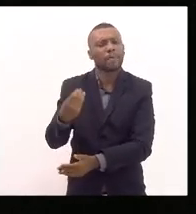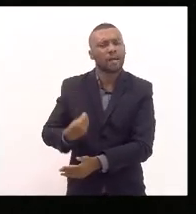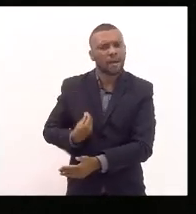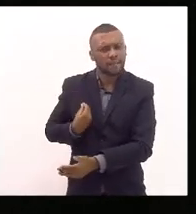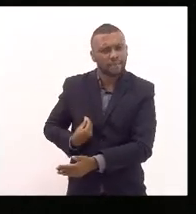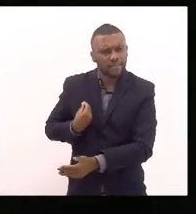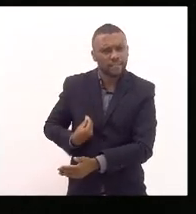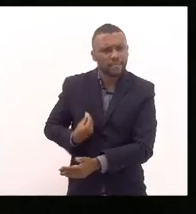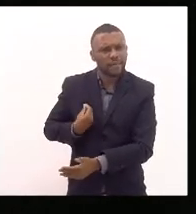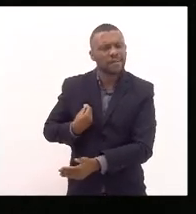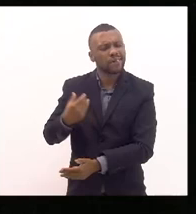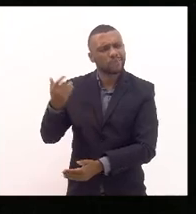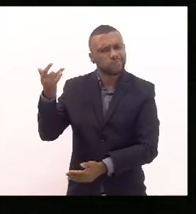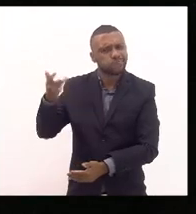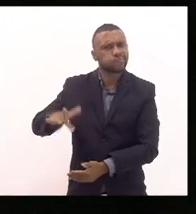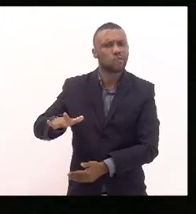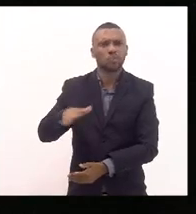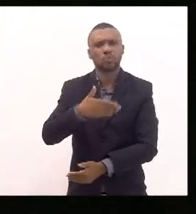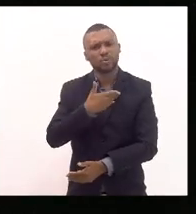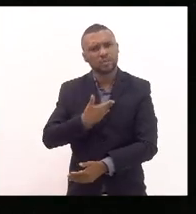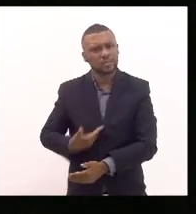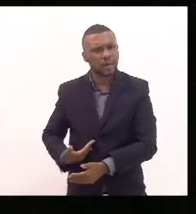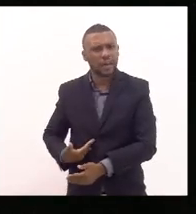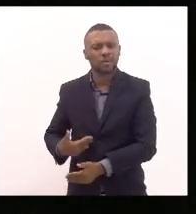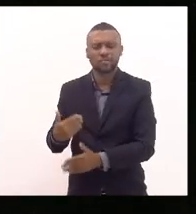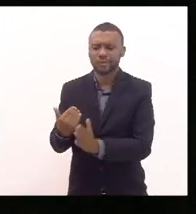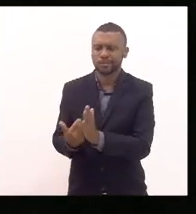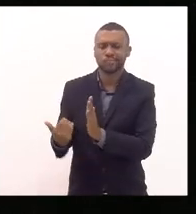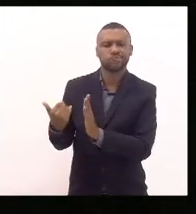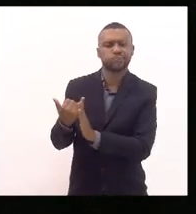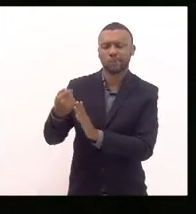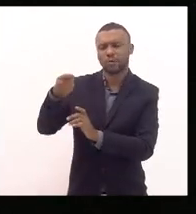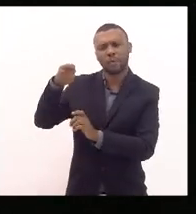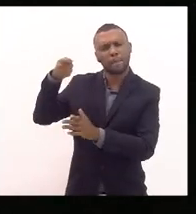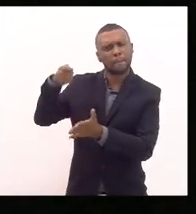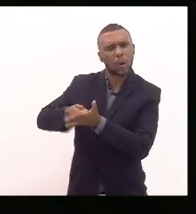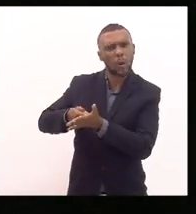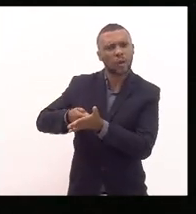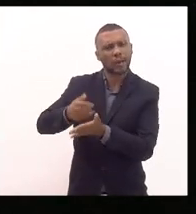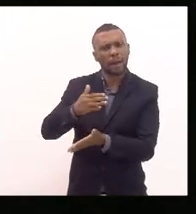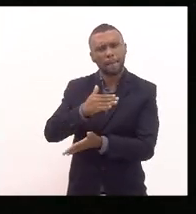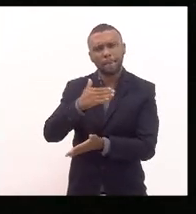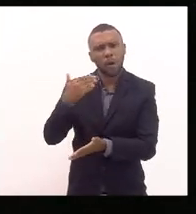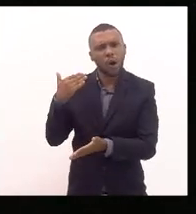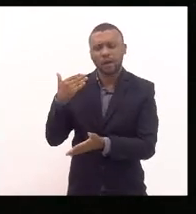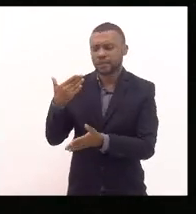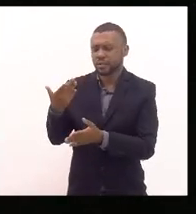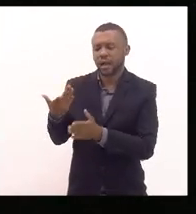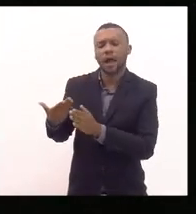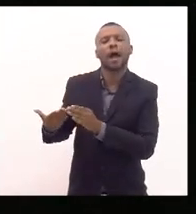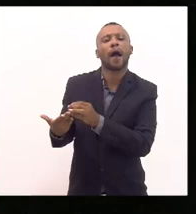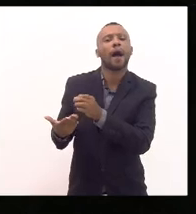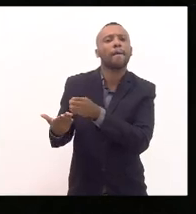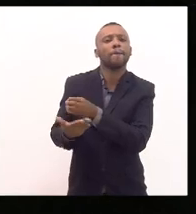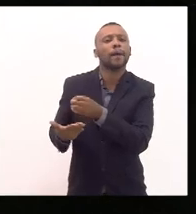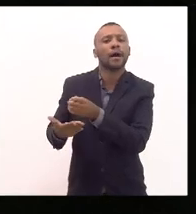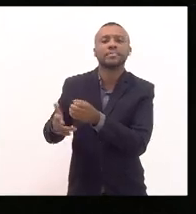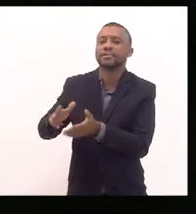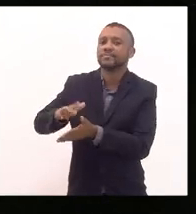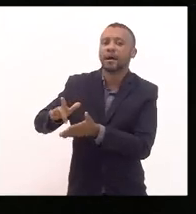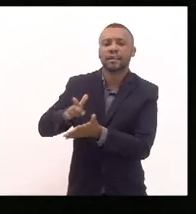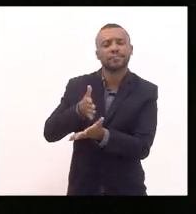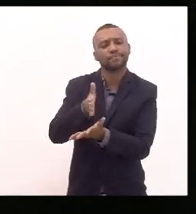pastiche de um estado de exceção onde a morte é a premissa em todos os segmentos